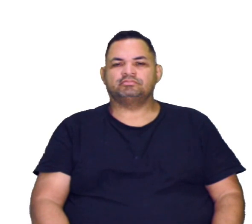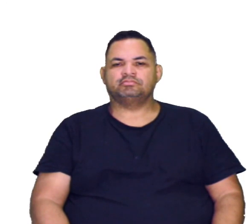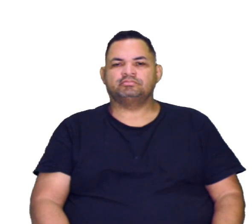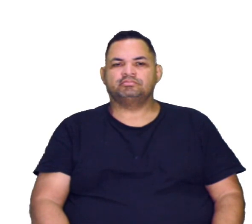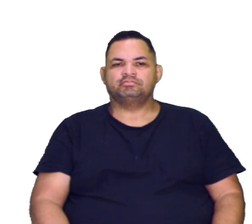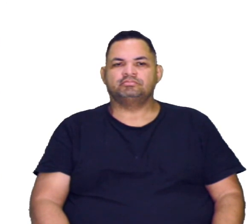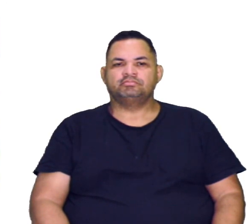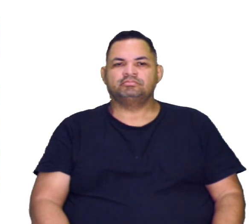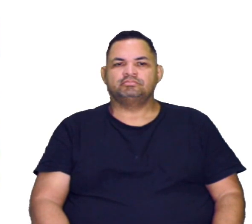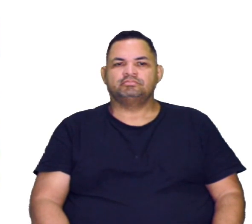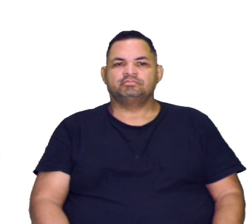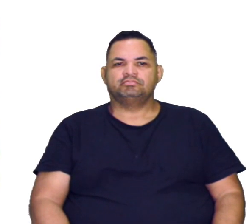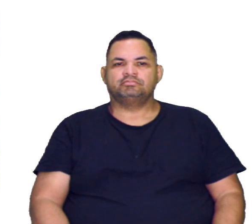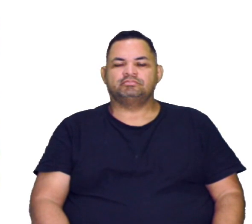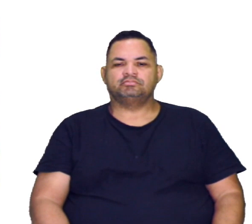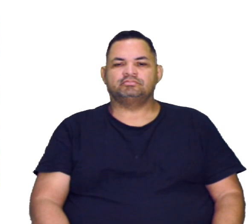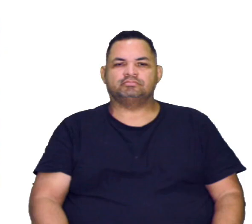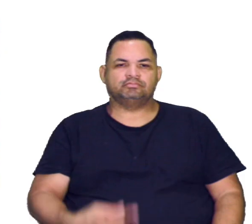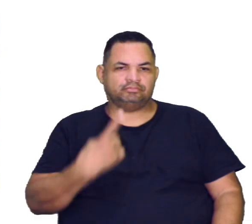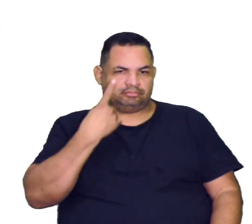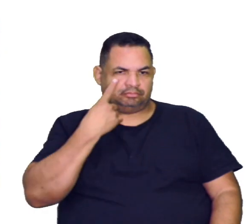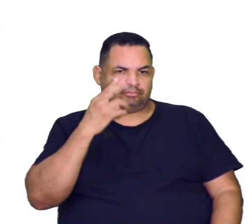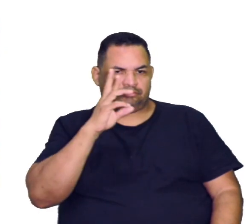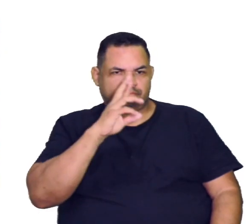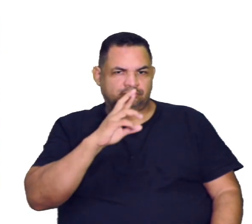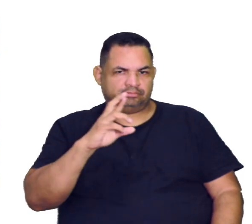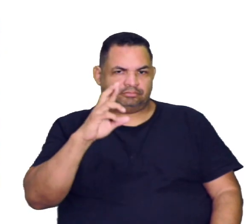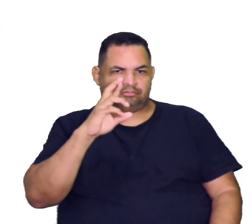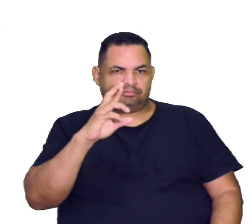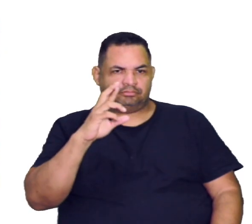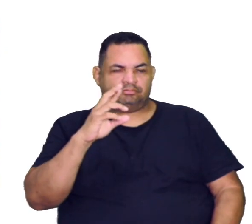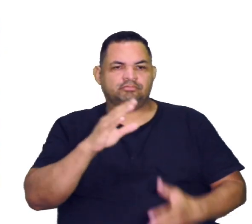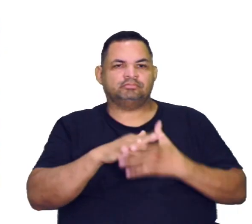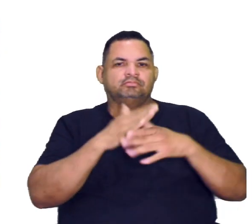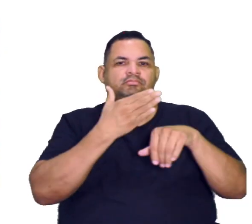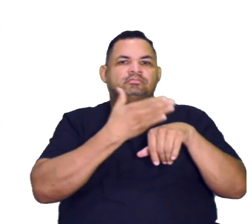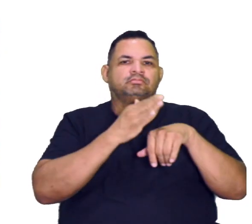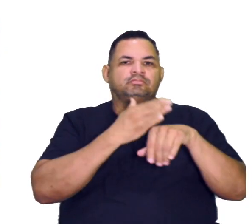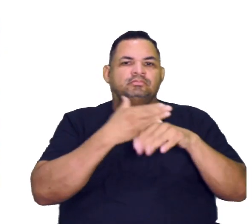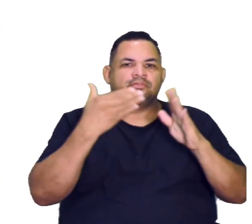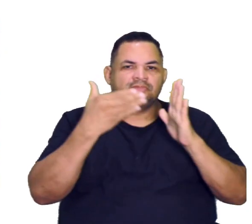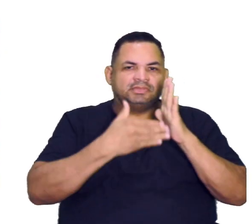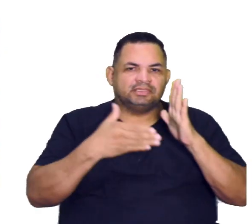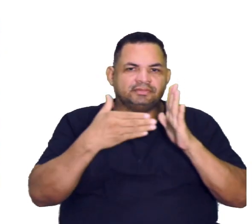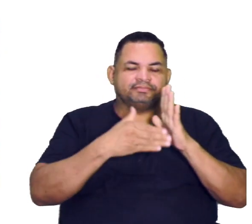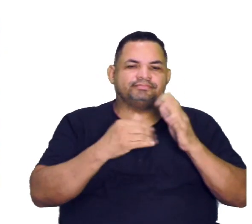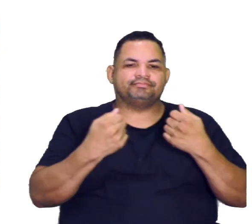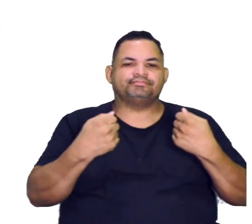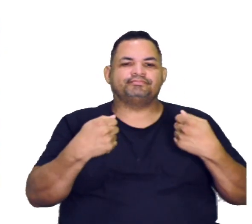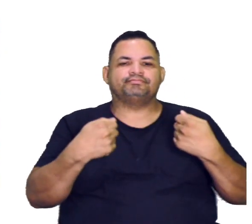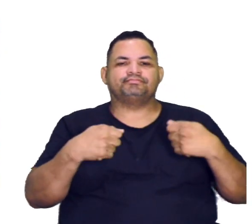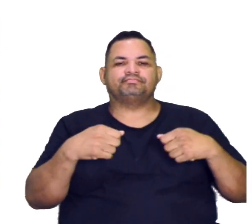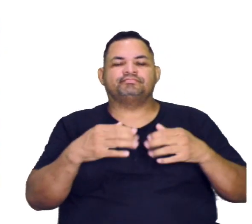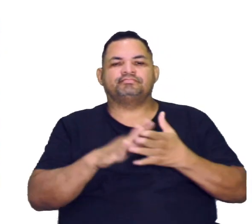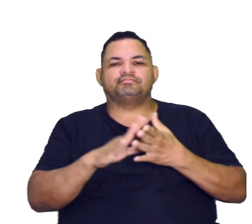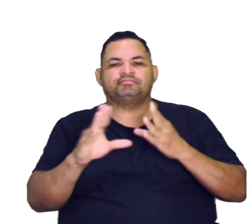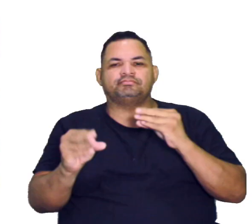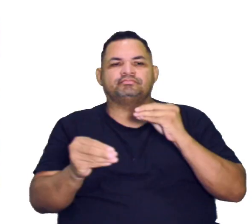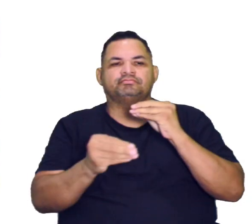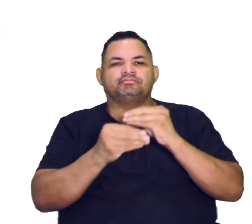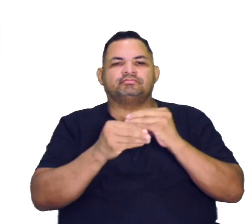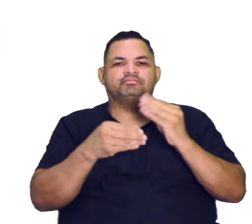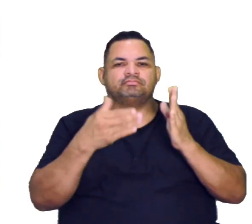continuamos aqui observando o treinamento de resistência. A gente pode inserir